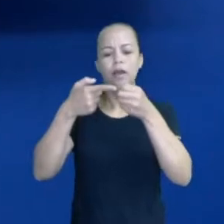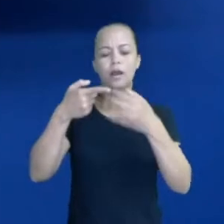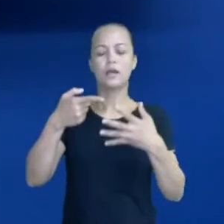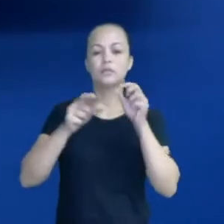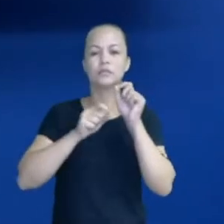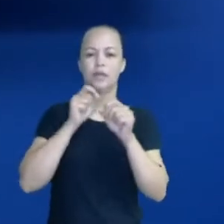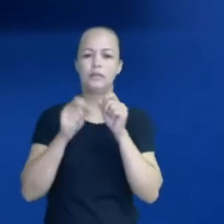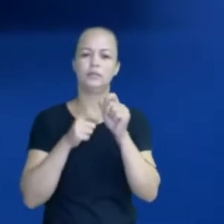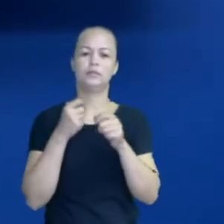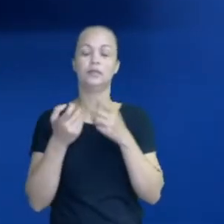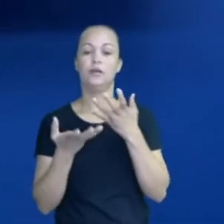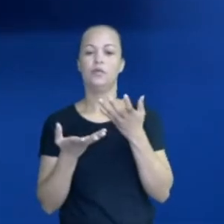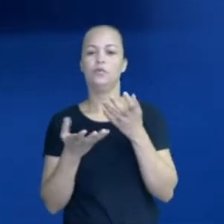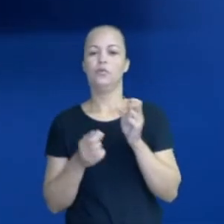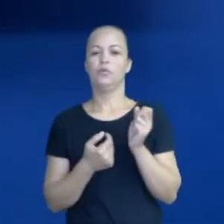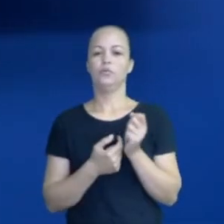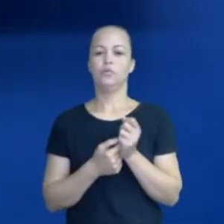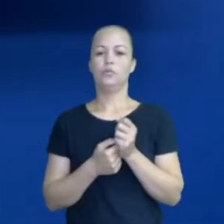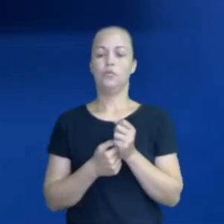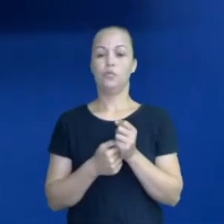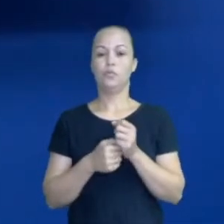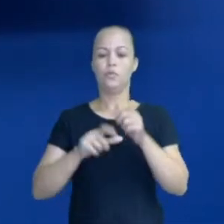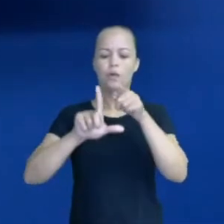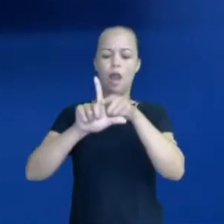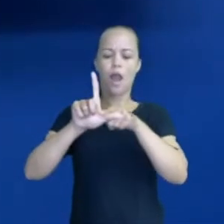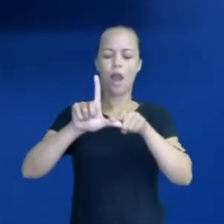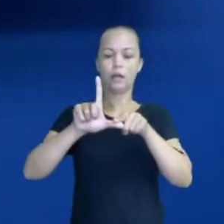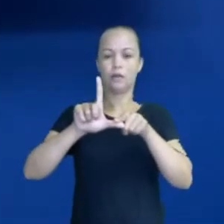tenho três tipos, aqueles três tipos que eu falei no início.